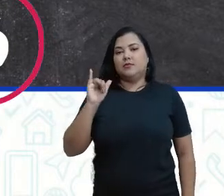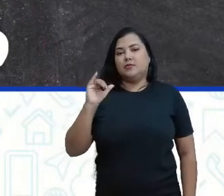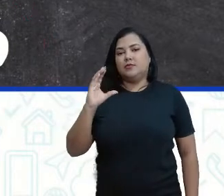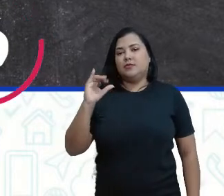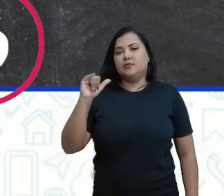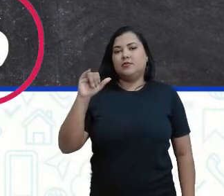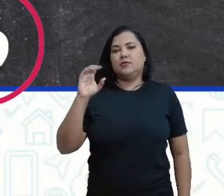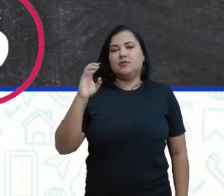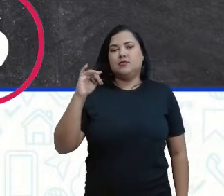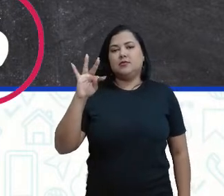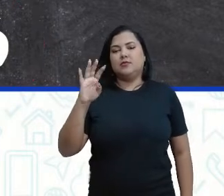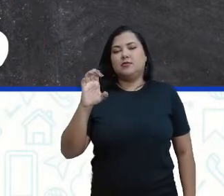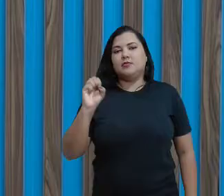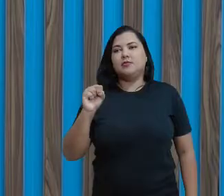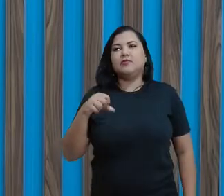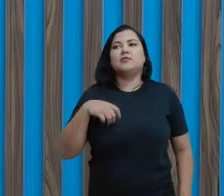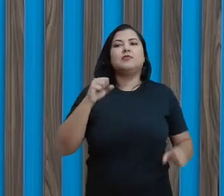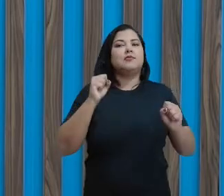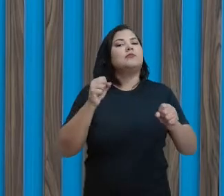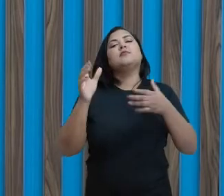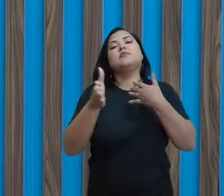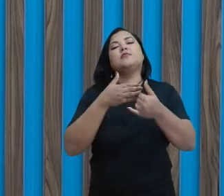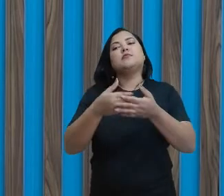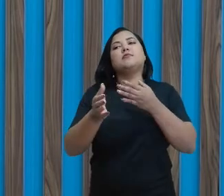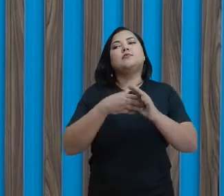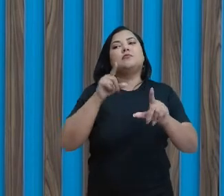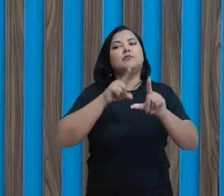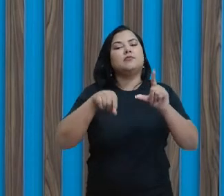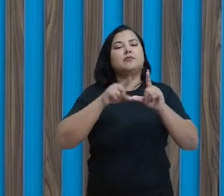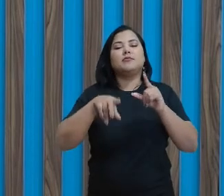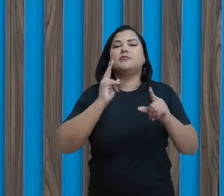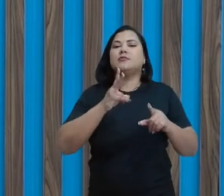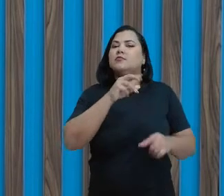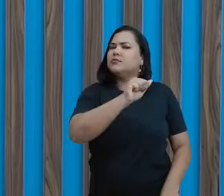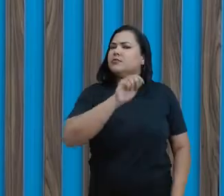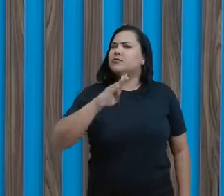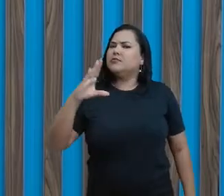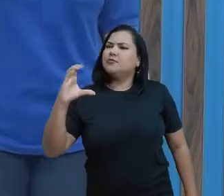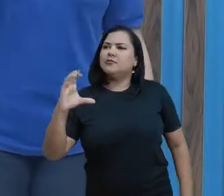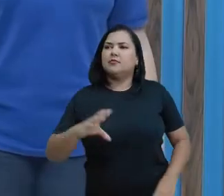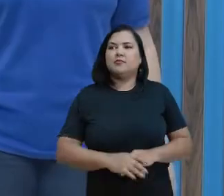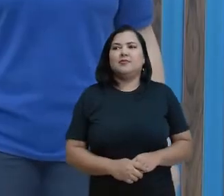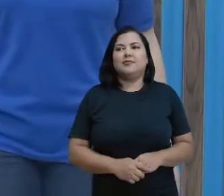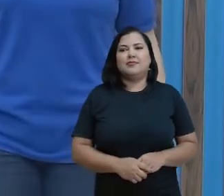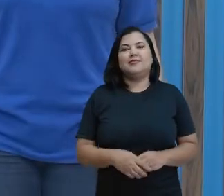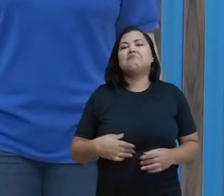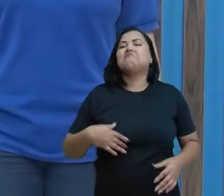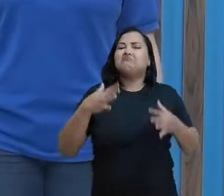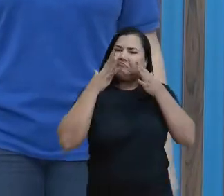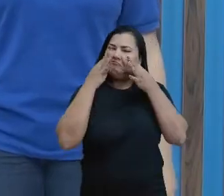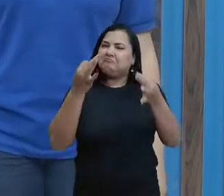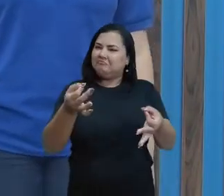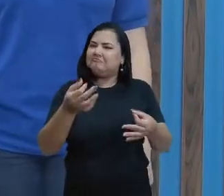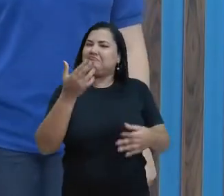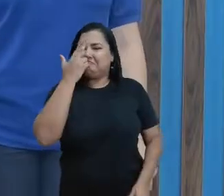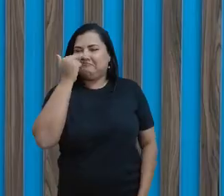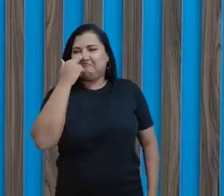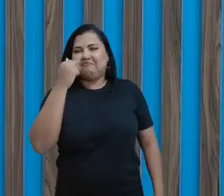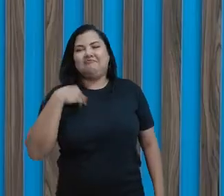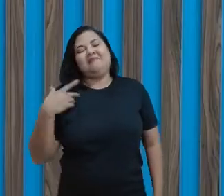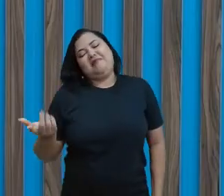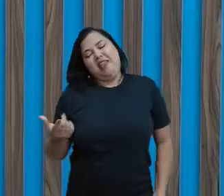essas incógnitas, ela pode ser qualquer letra ou tem que ser sempre A, B e C? Esse Revo tá prestando atenção mesmo, viu, gente? Ah, mas sou